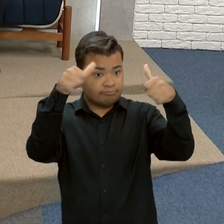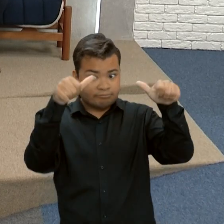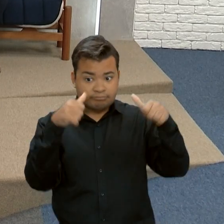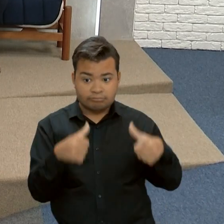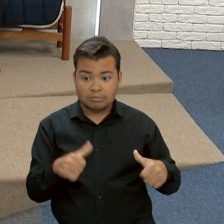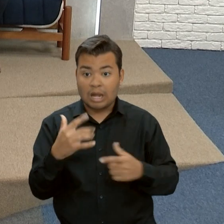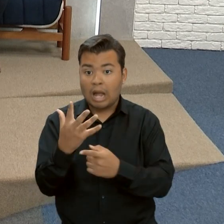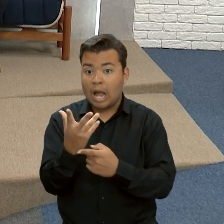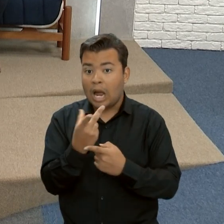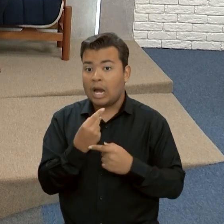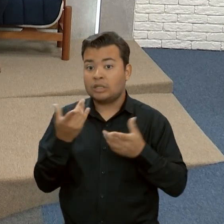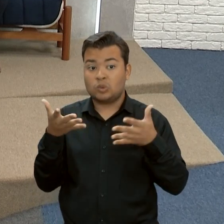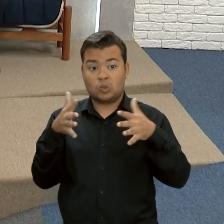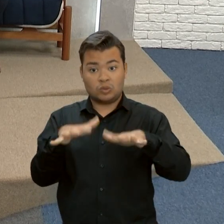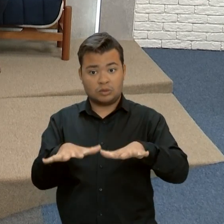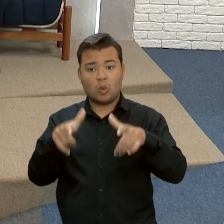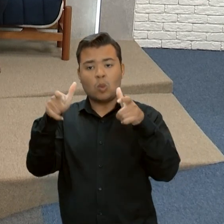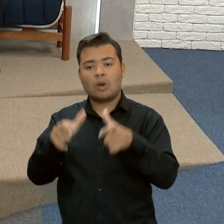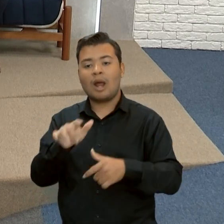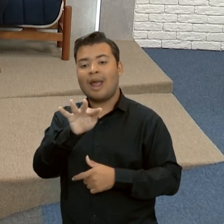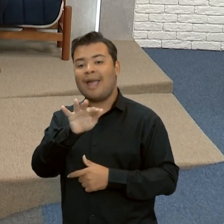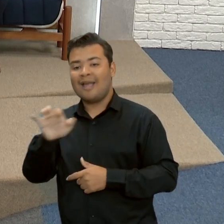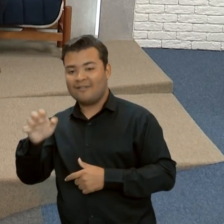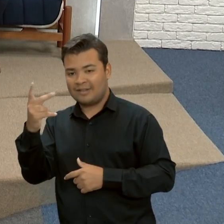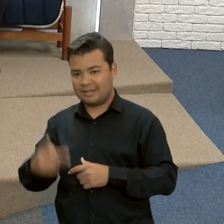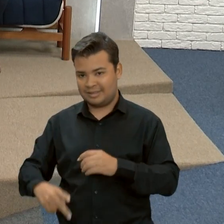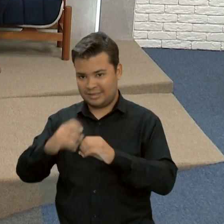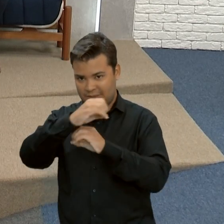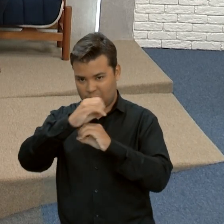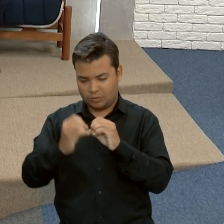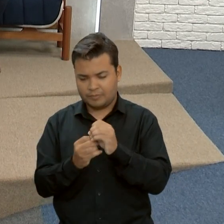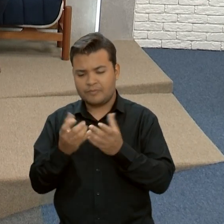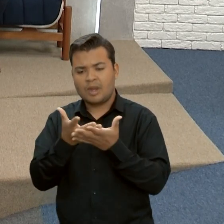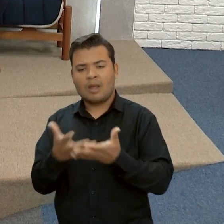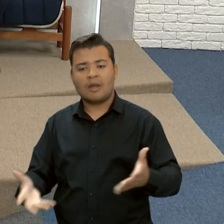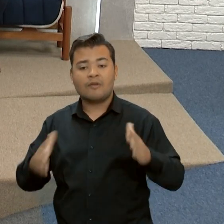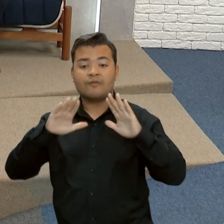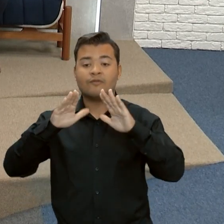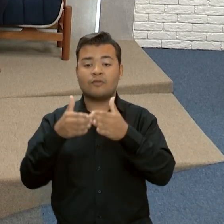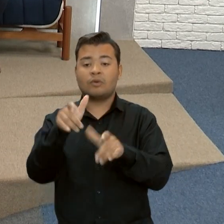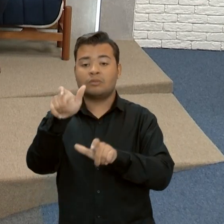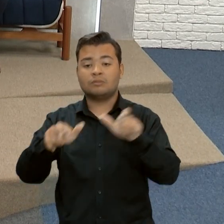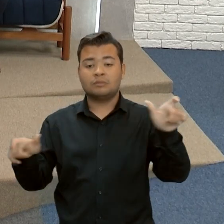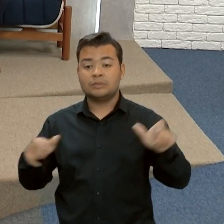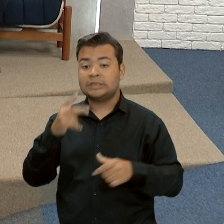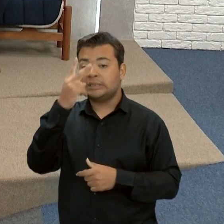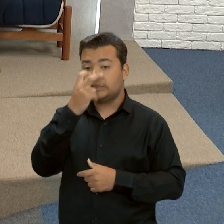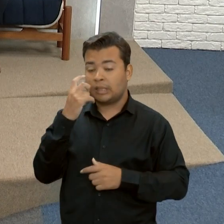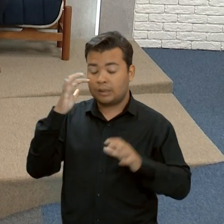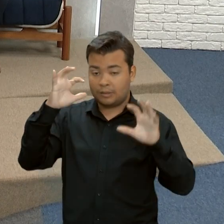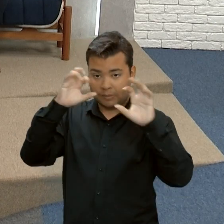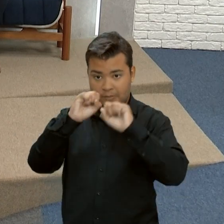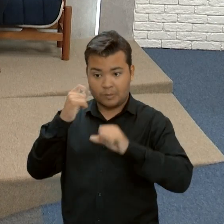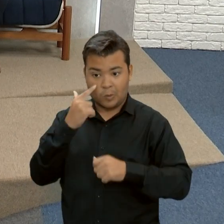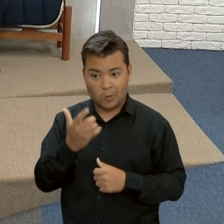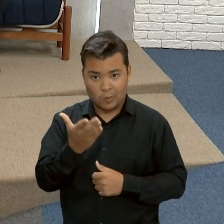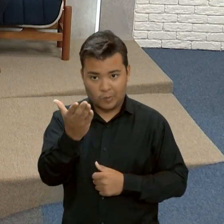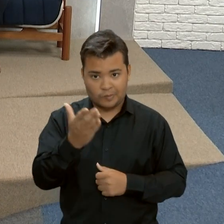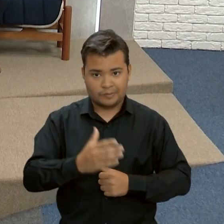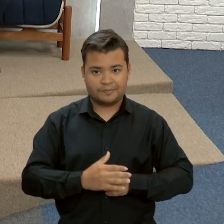na Faculdade de Educação, aqui da UFG. O evento é destinado a pessoas cegas e com baixa visão. Rodou.